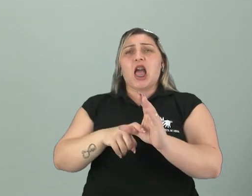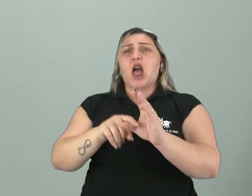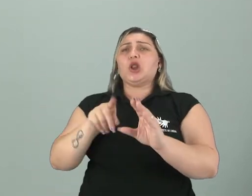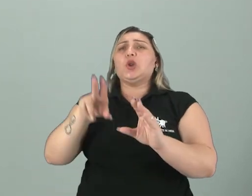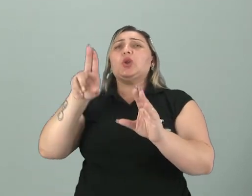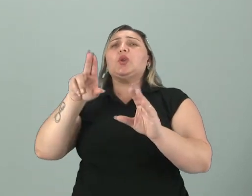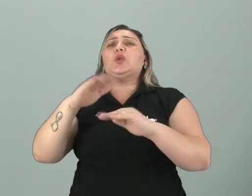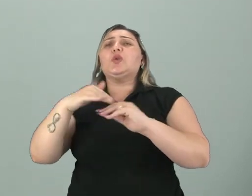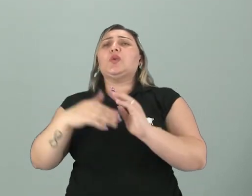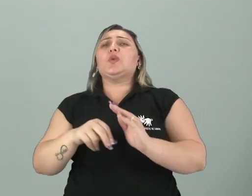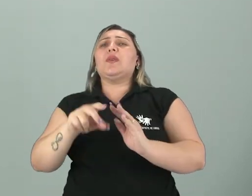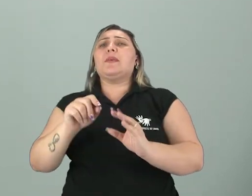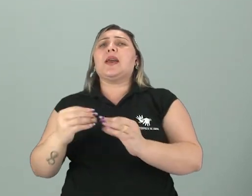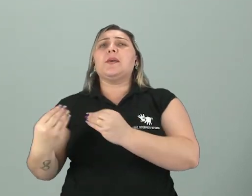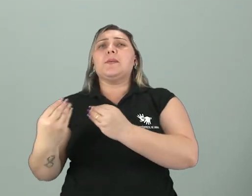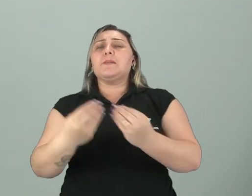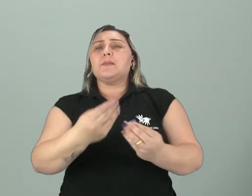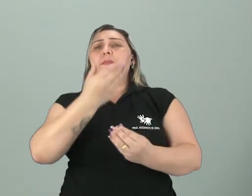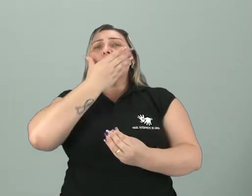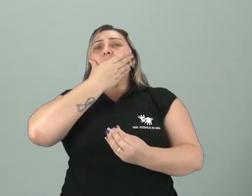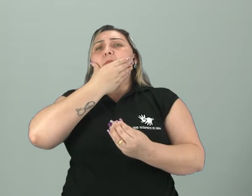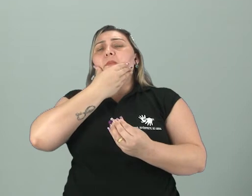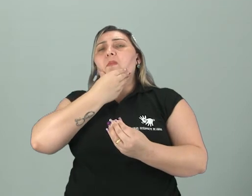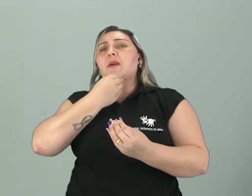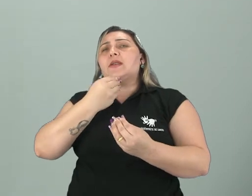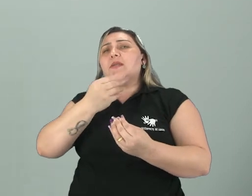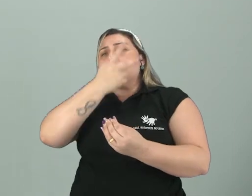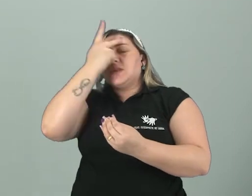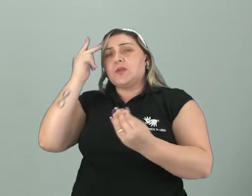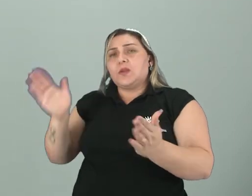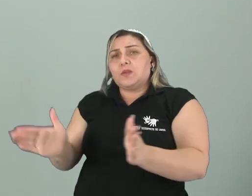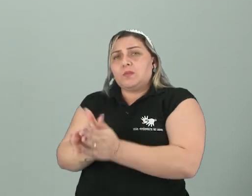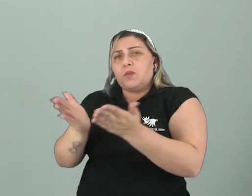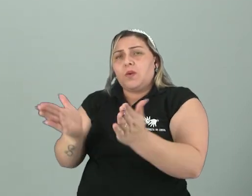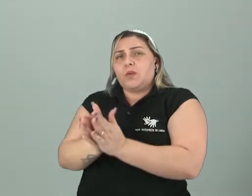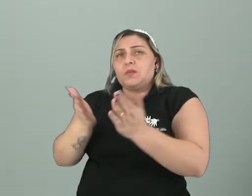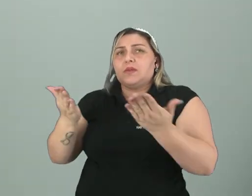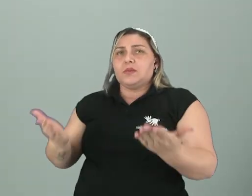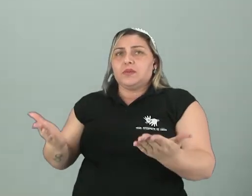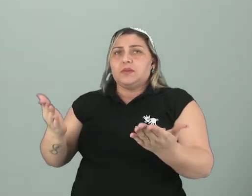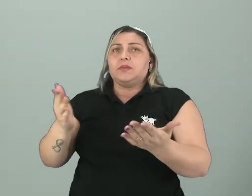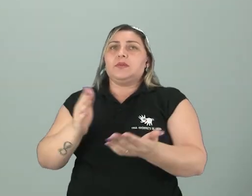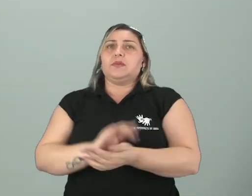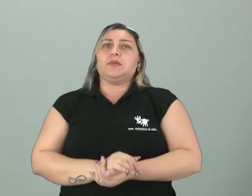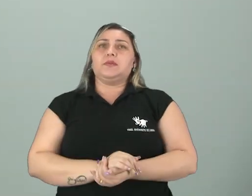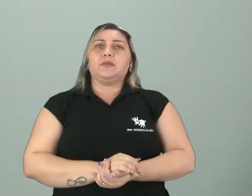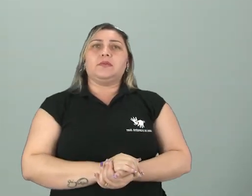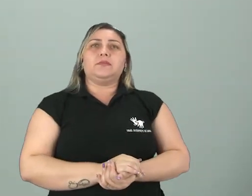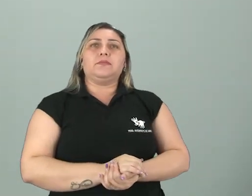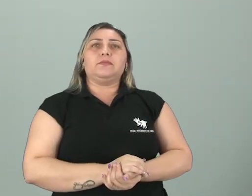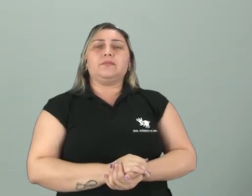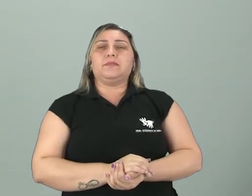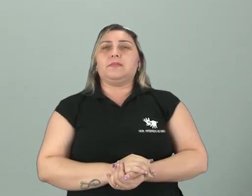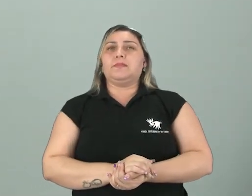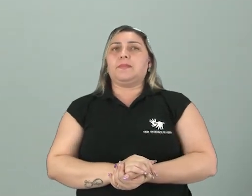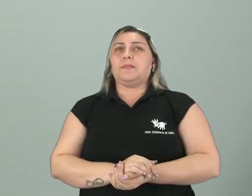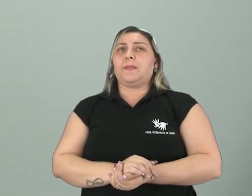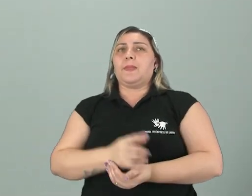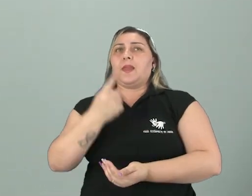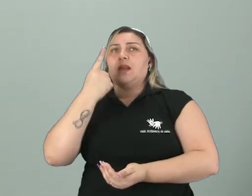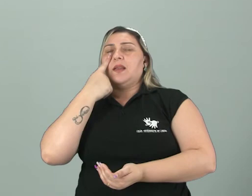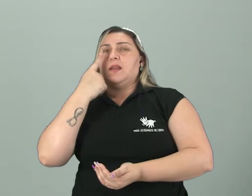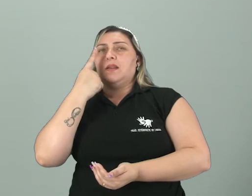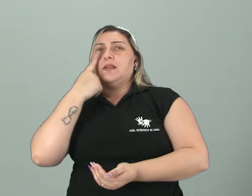vai para quem? Para os pobres, que nenhum dos trechos anteriores nada seria dado a eles, né? Então,